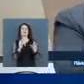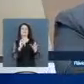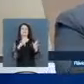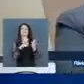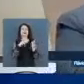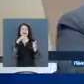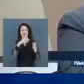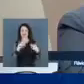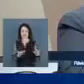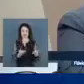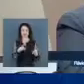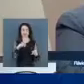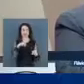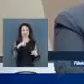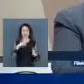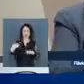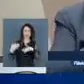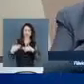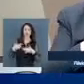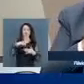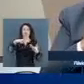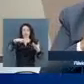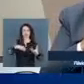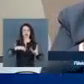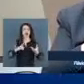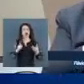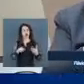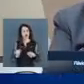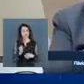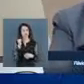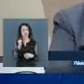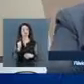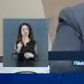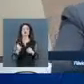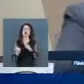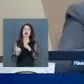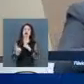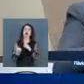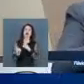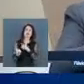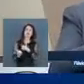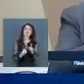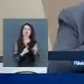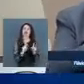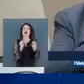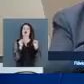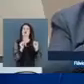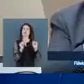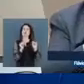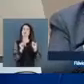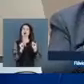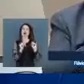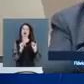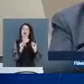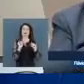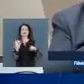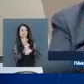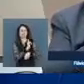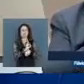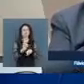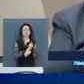pode ser importante para nós enfrentarmos a morosidade do Poder Judiciário, senador Omar, que faz com que nós